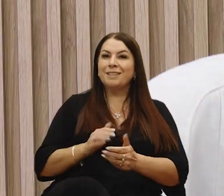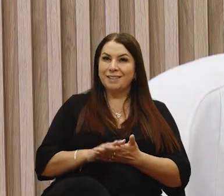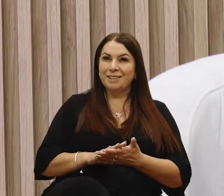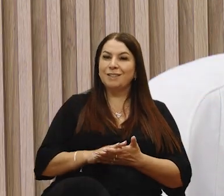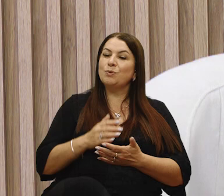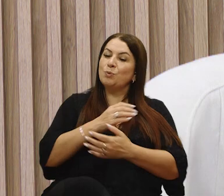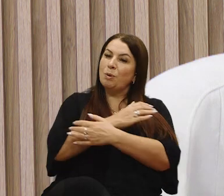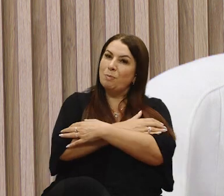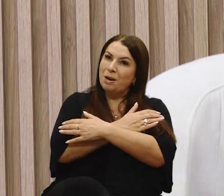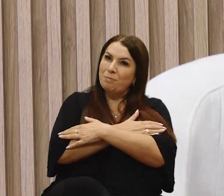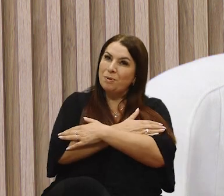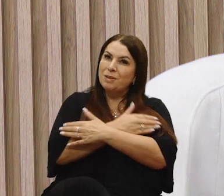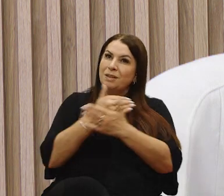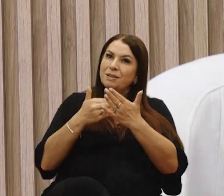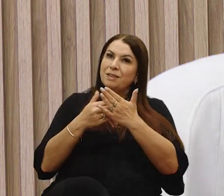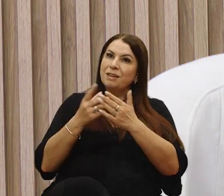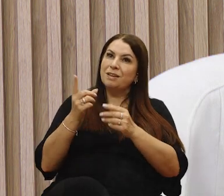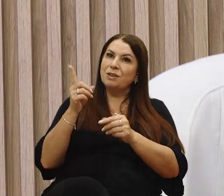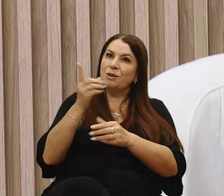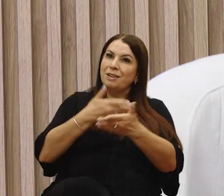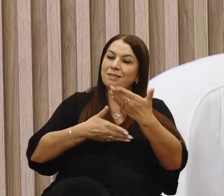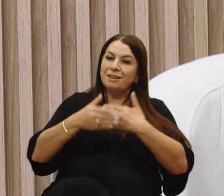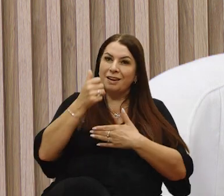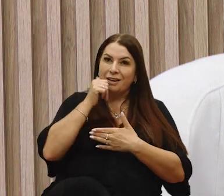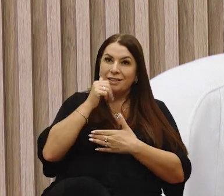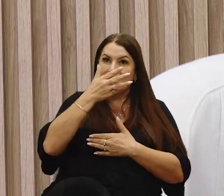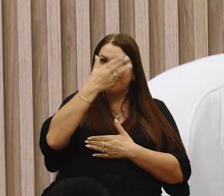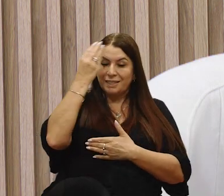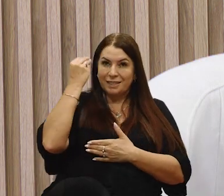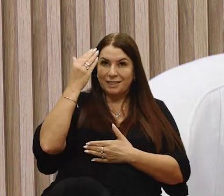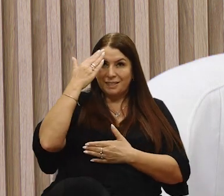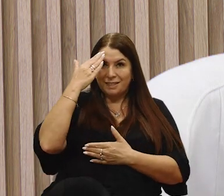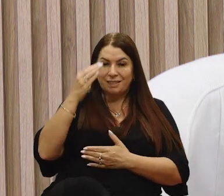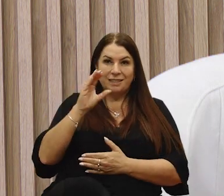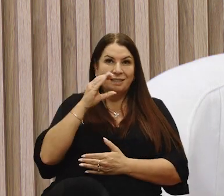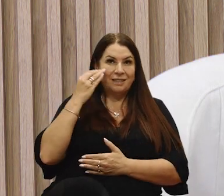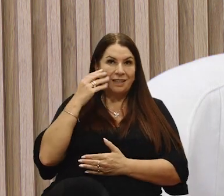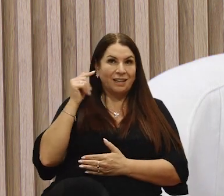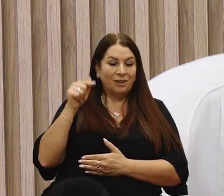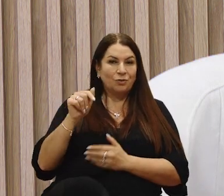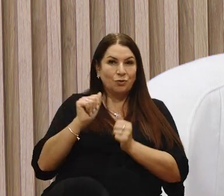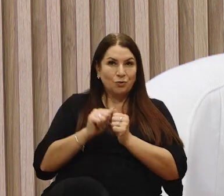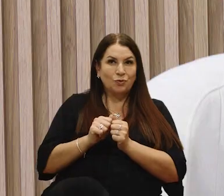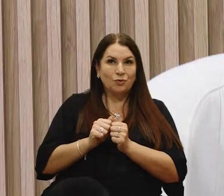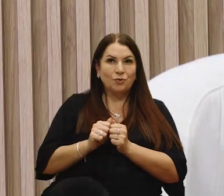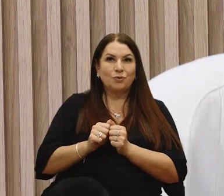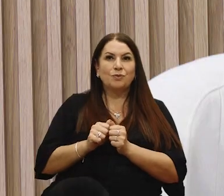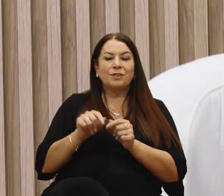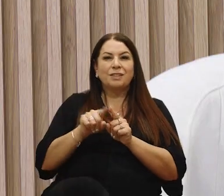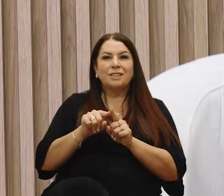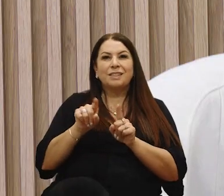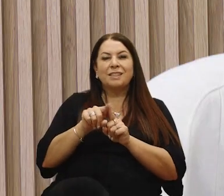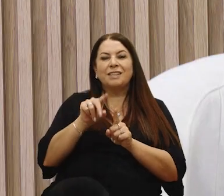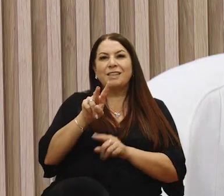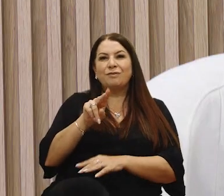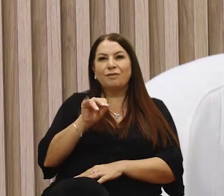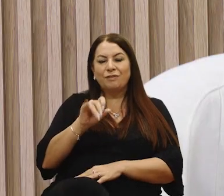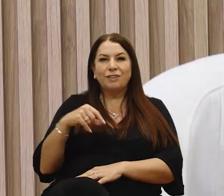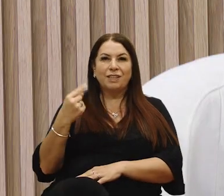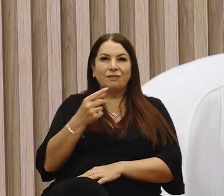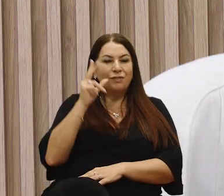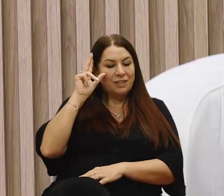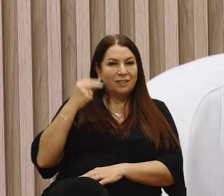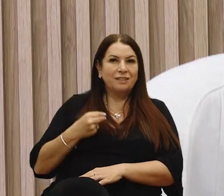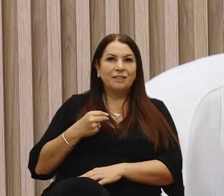Obrigada pela sua companhia. Um abraço e até o próximo Entre Elas. Esqueci de agradecer a Caro, que ficou no meu ponto, a Vivi